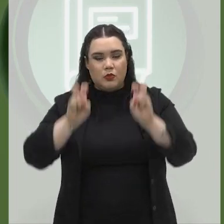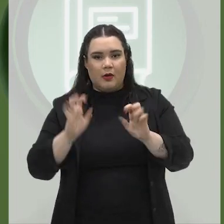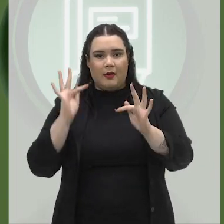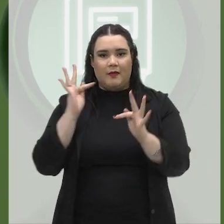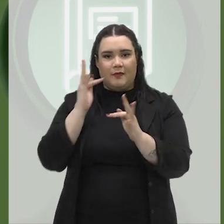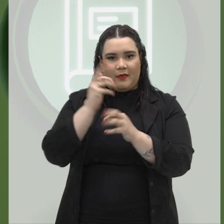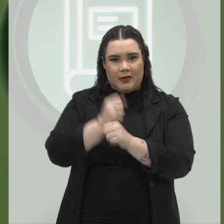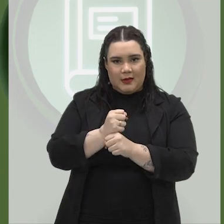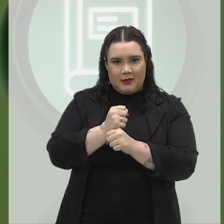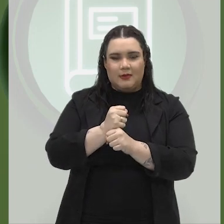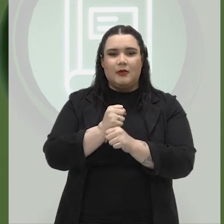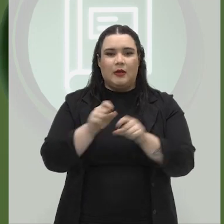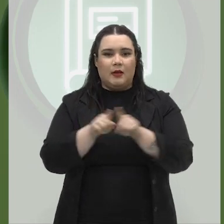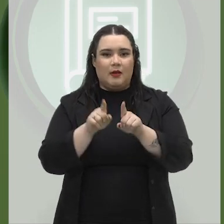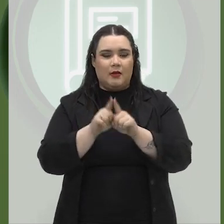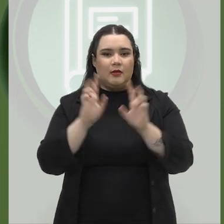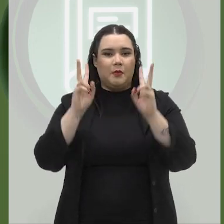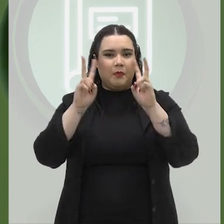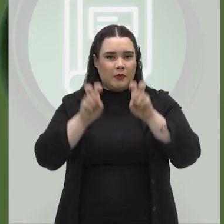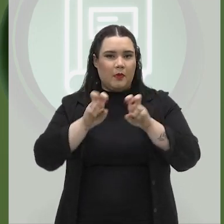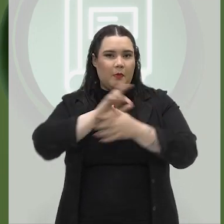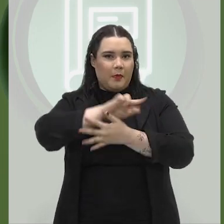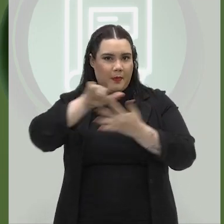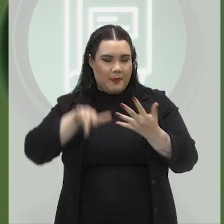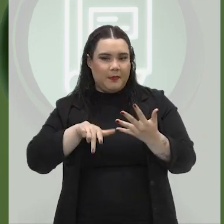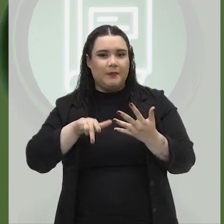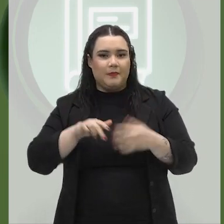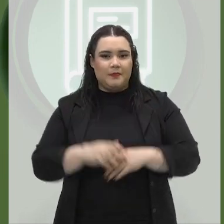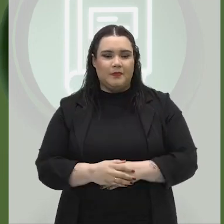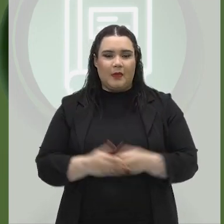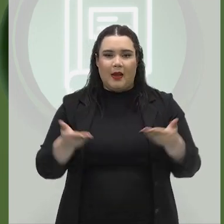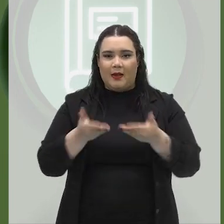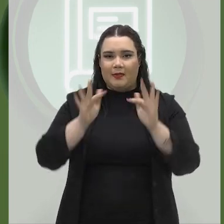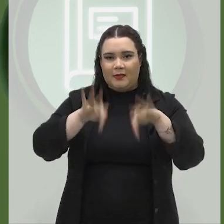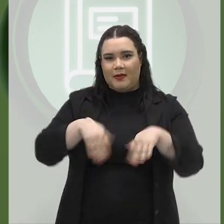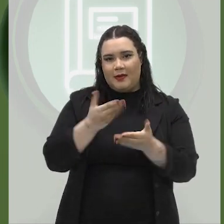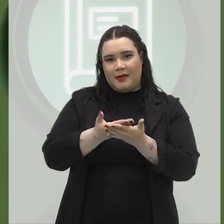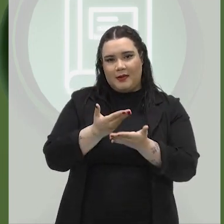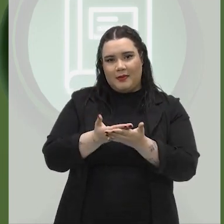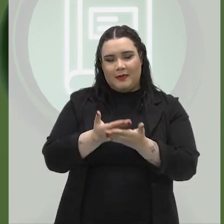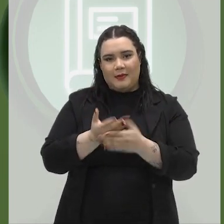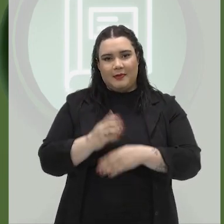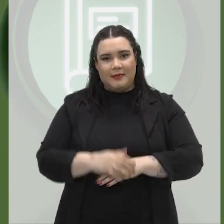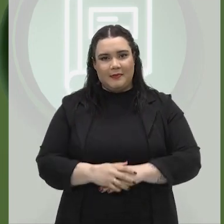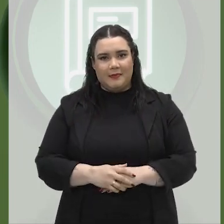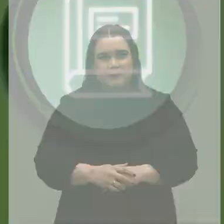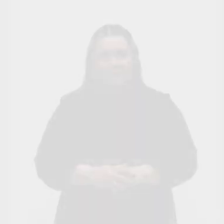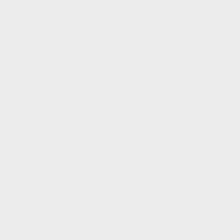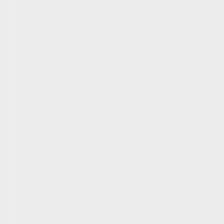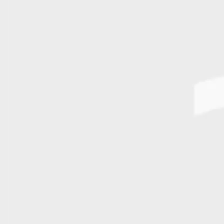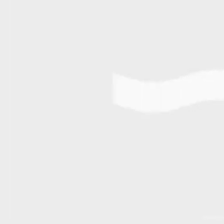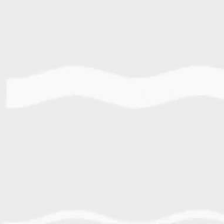física nuclear e sobre a física de partículas. Bom, eu vou ficando por aqui. Até a próxima. Fui!